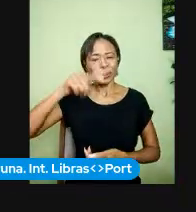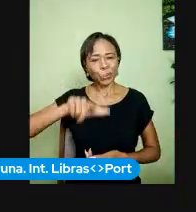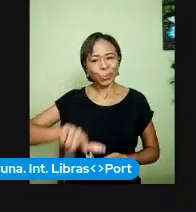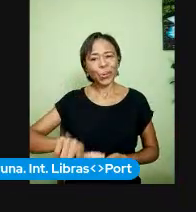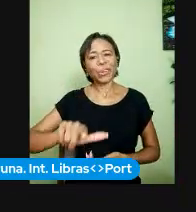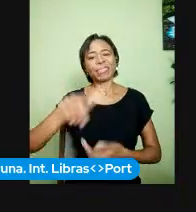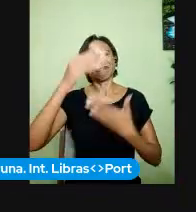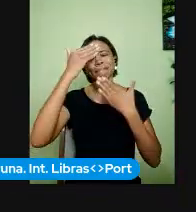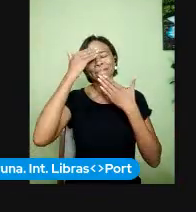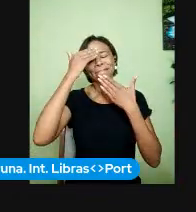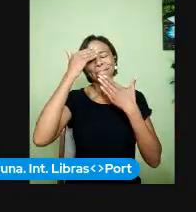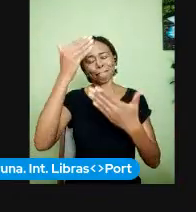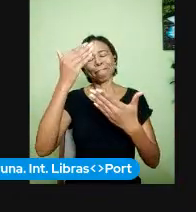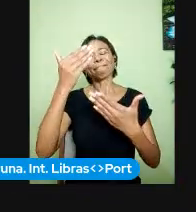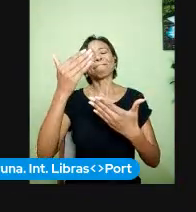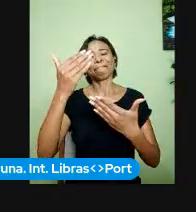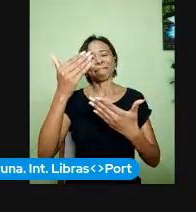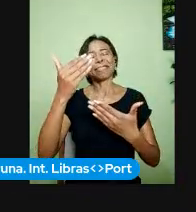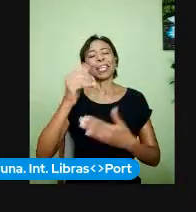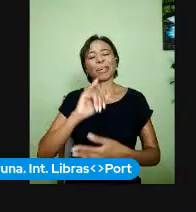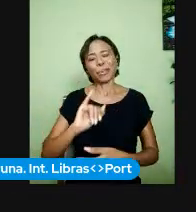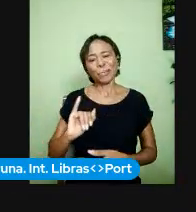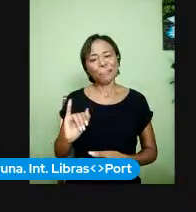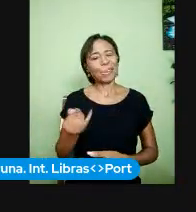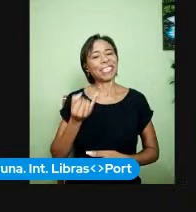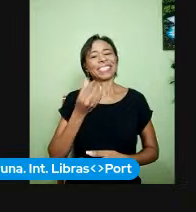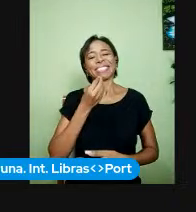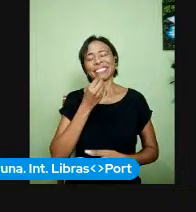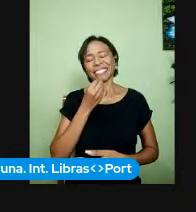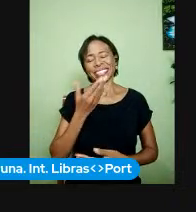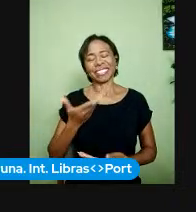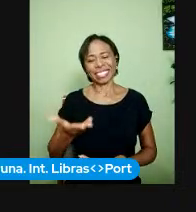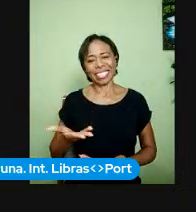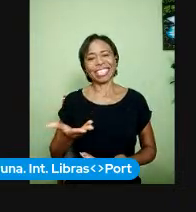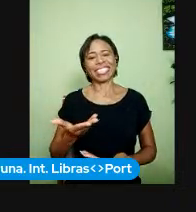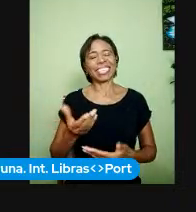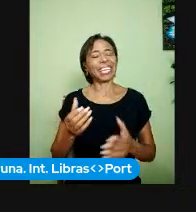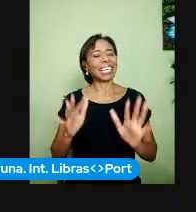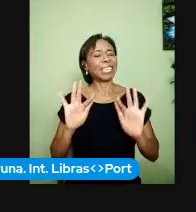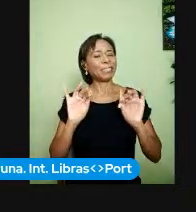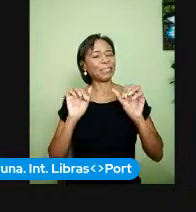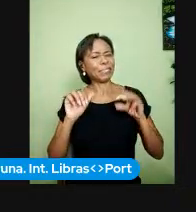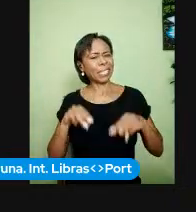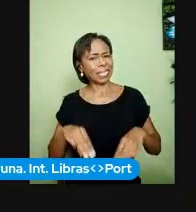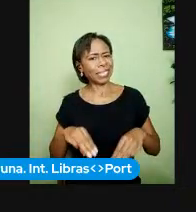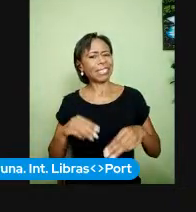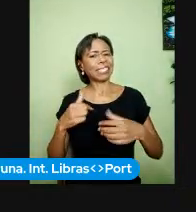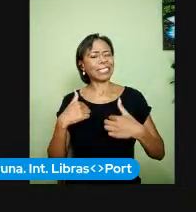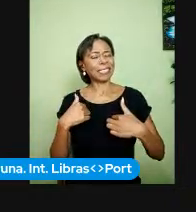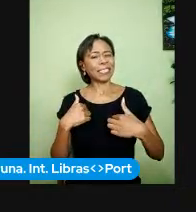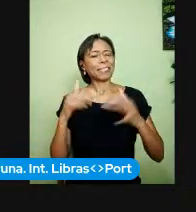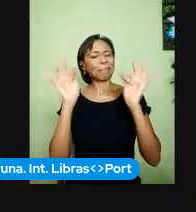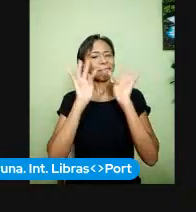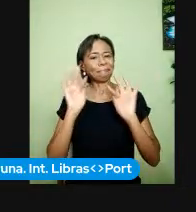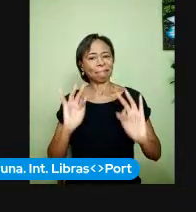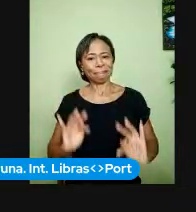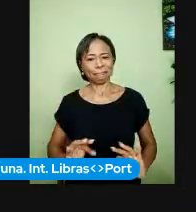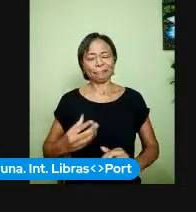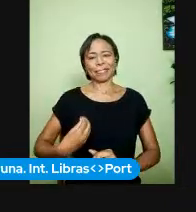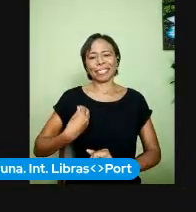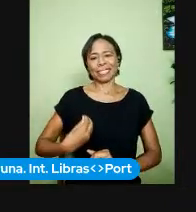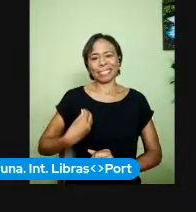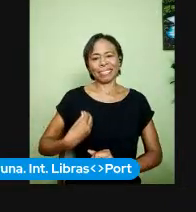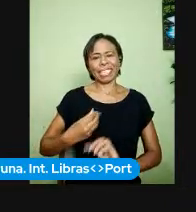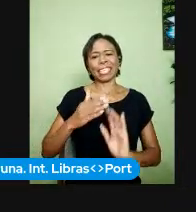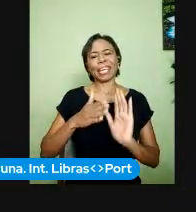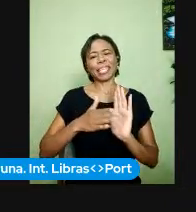agradeço a oportunidade, encerro aqui com muita satisfação de estar participando desse Qualifica